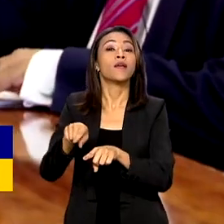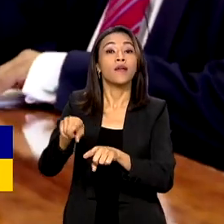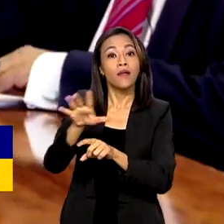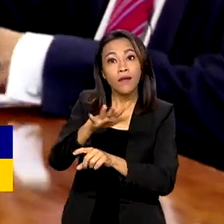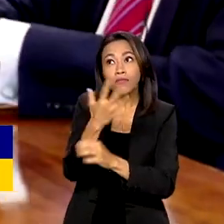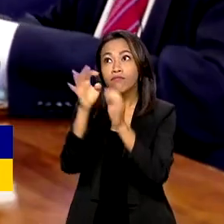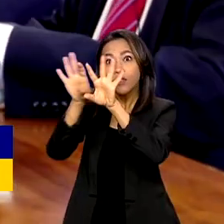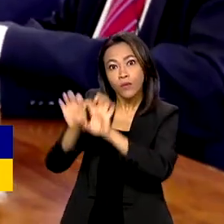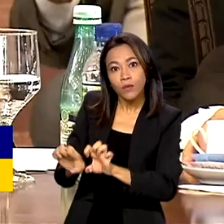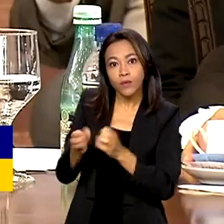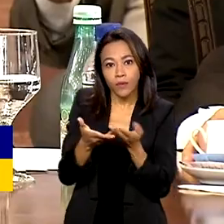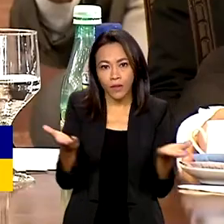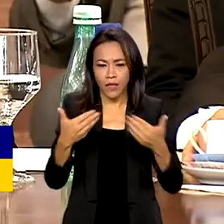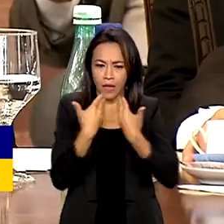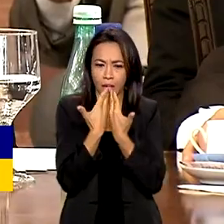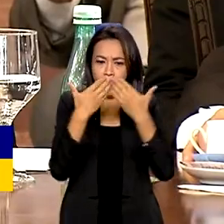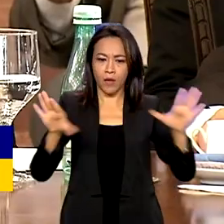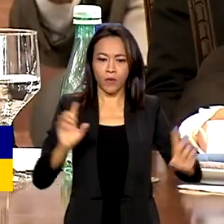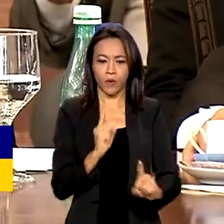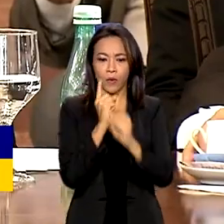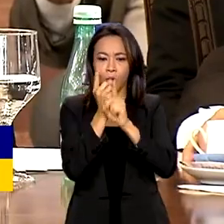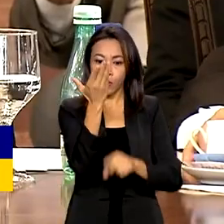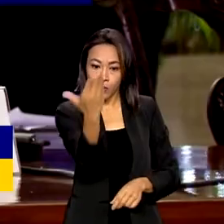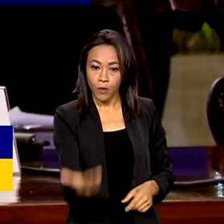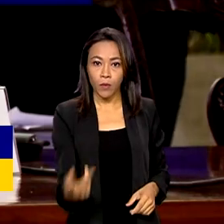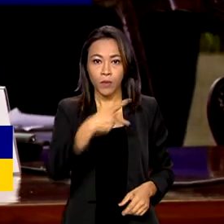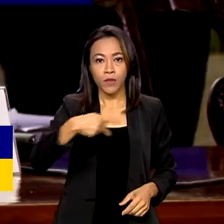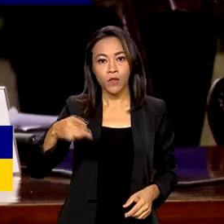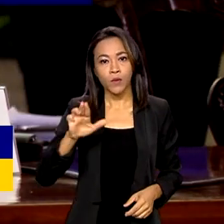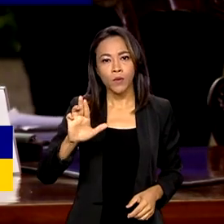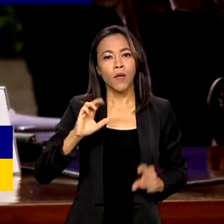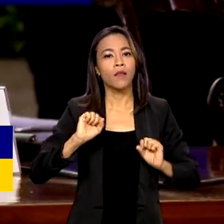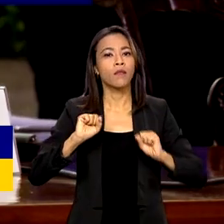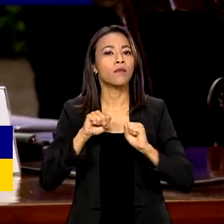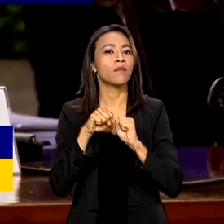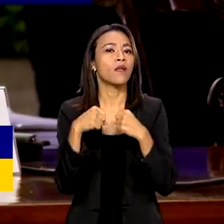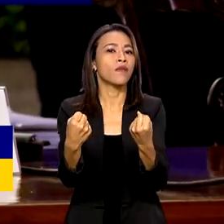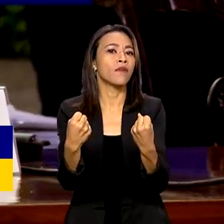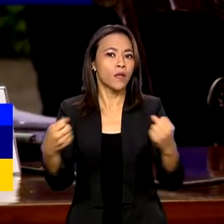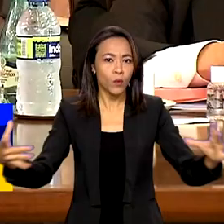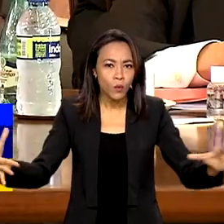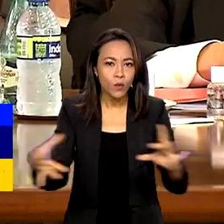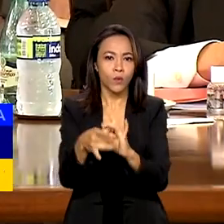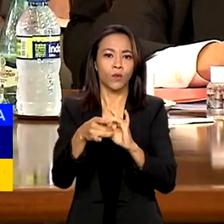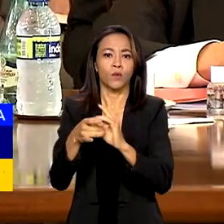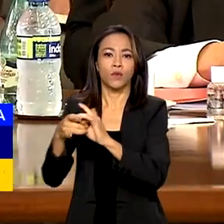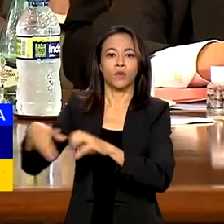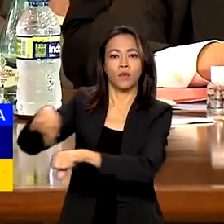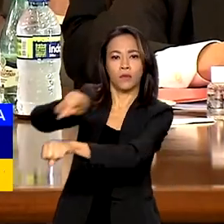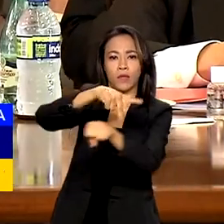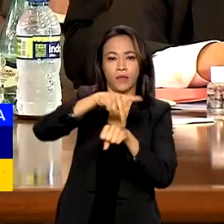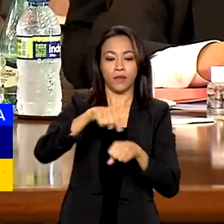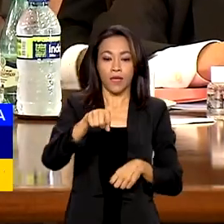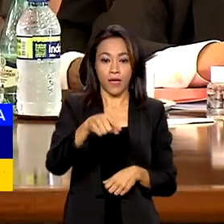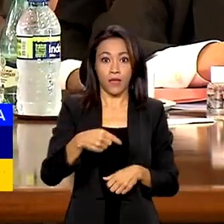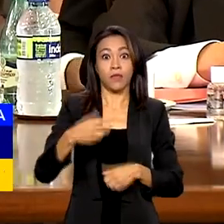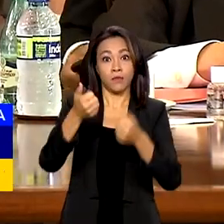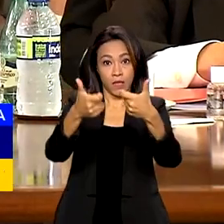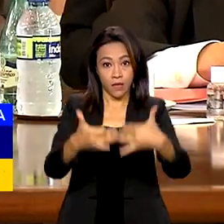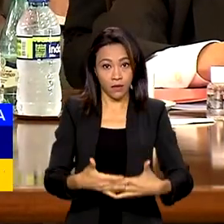Na abertura do encontro, o presidente Lula defendeu a integração sul-americana. Uma América do Sul